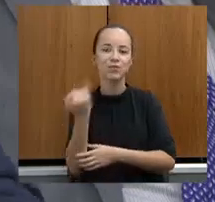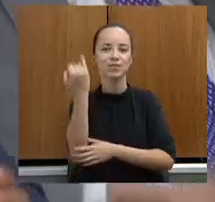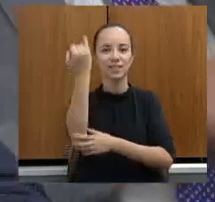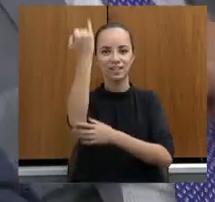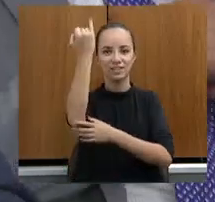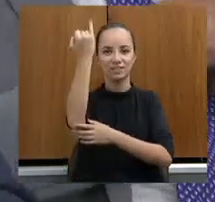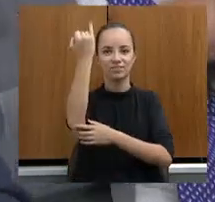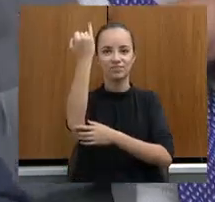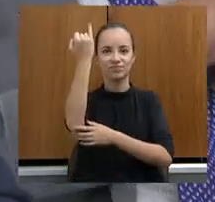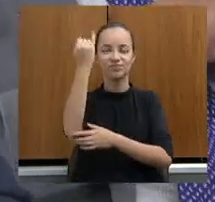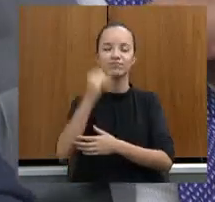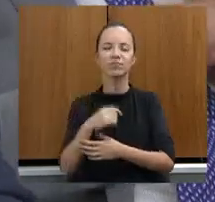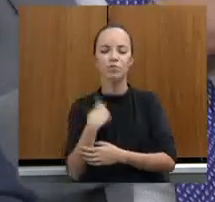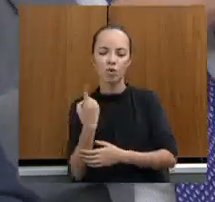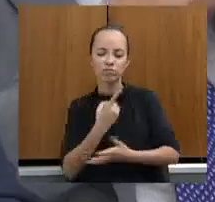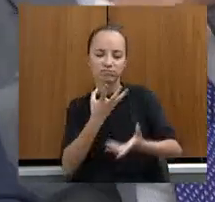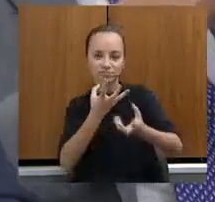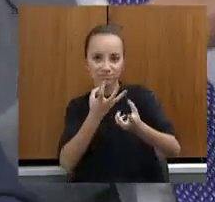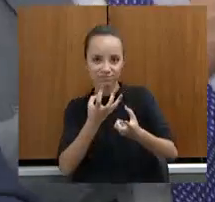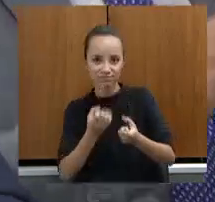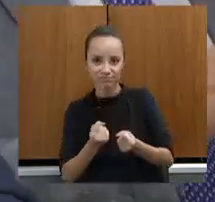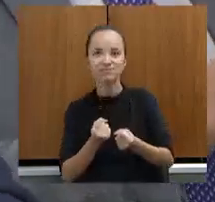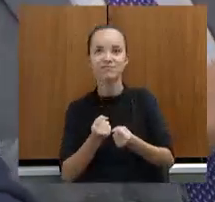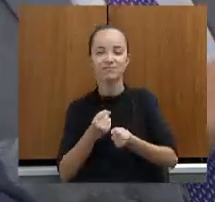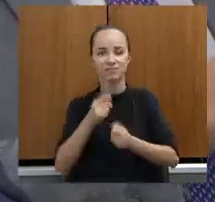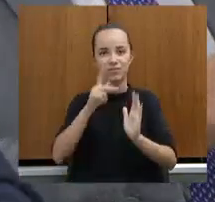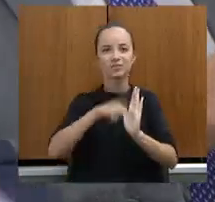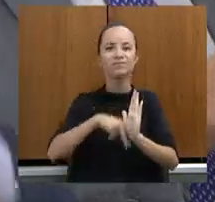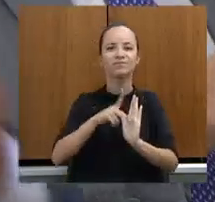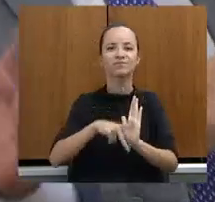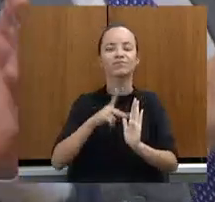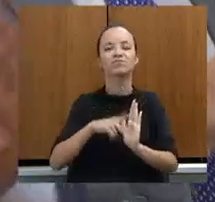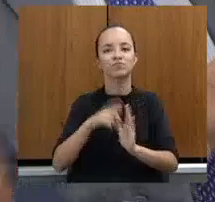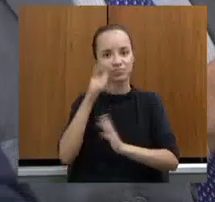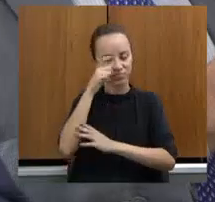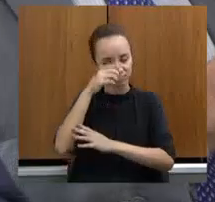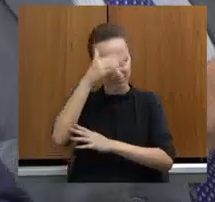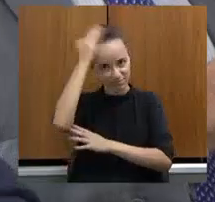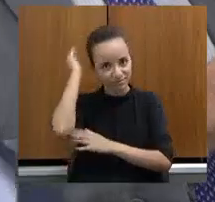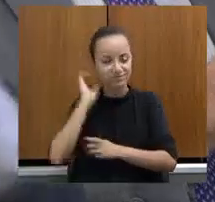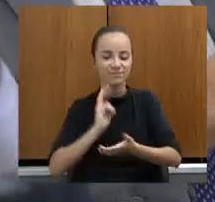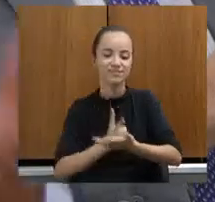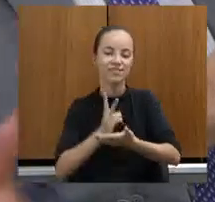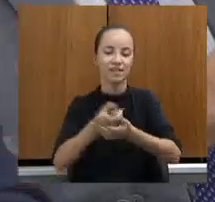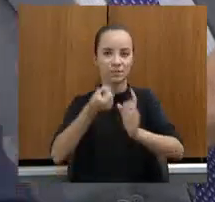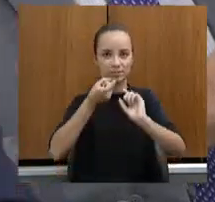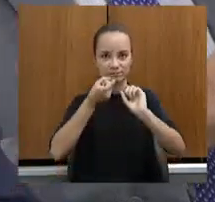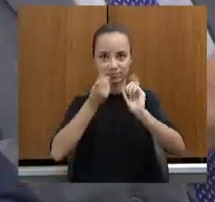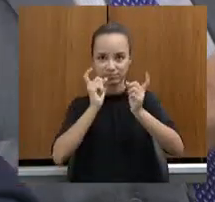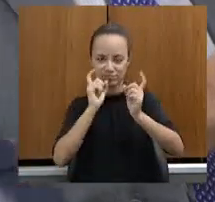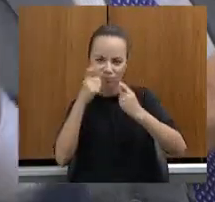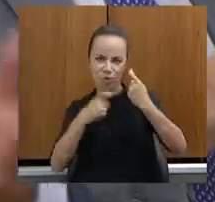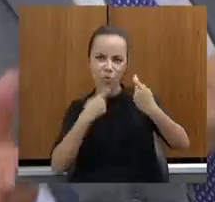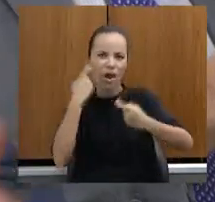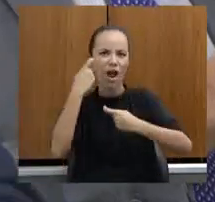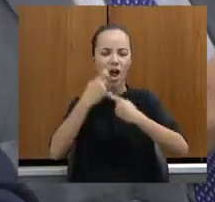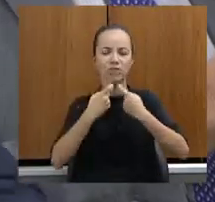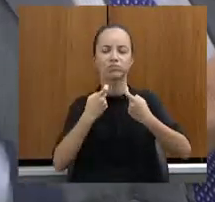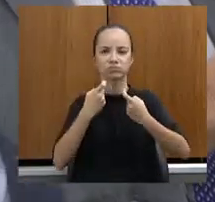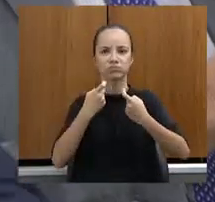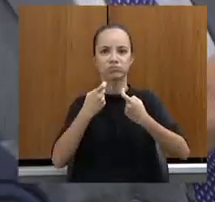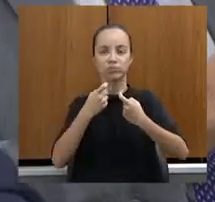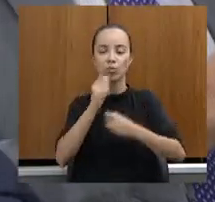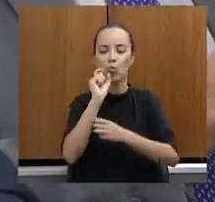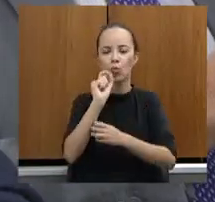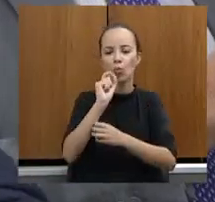Quando podemos receber os projetos do governador sempre preocupado no restabelecimento em primeiro lugar